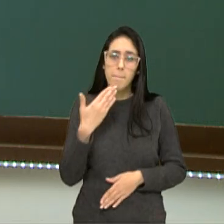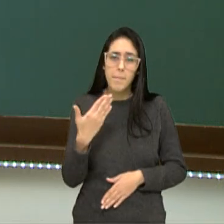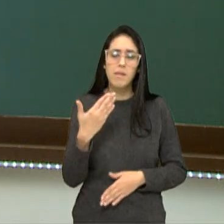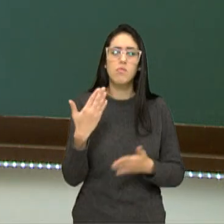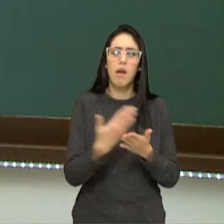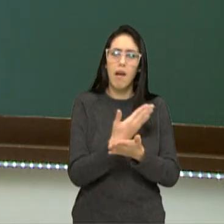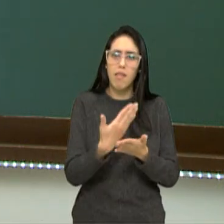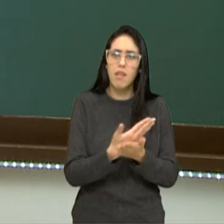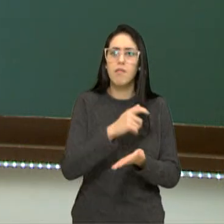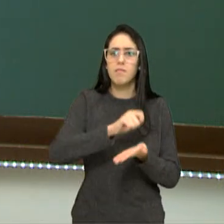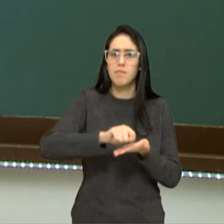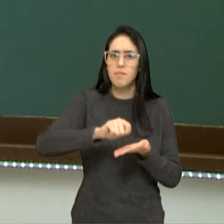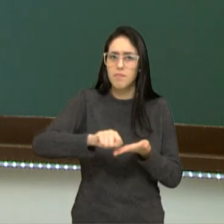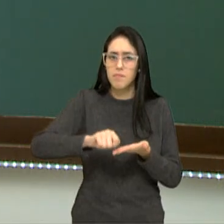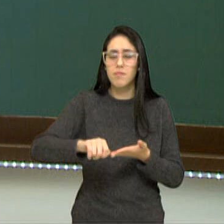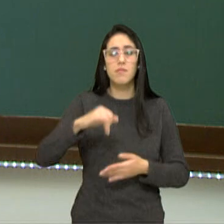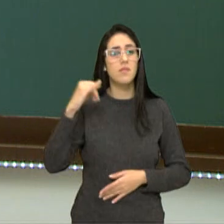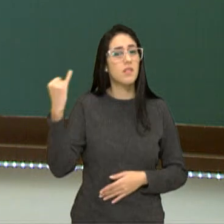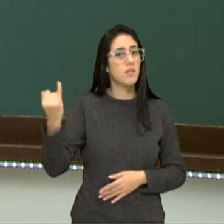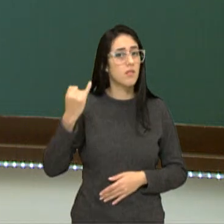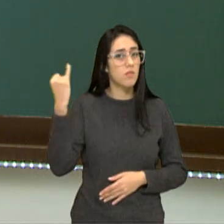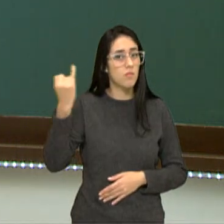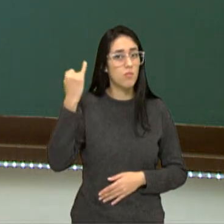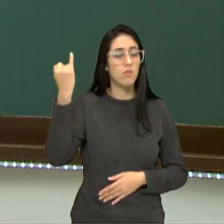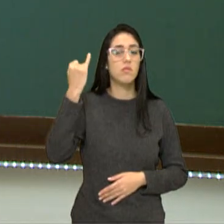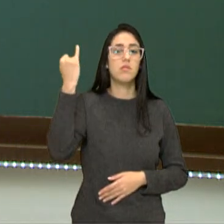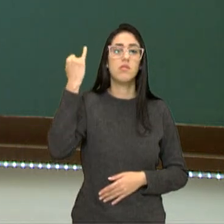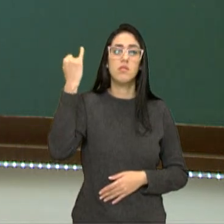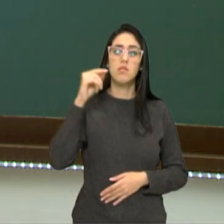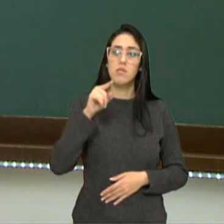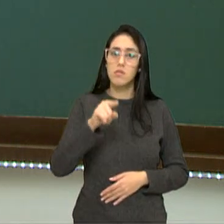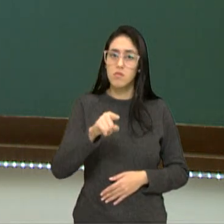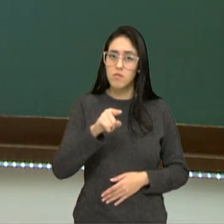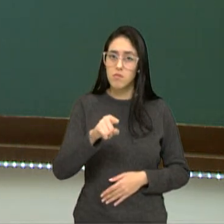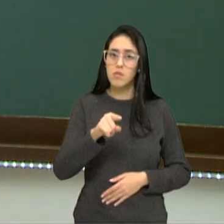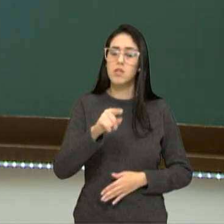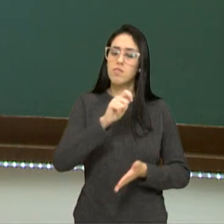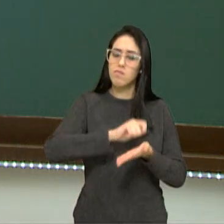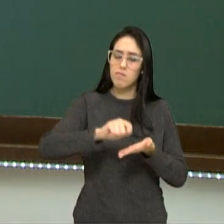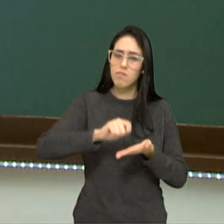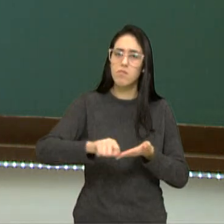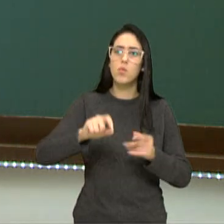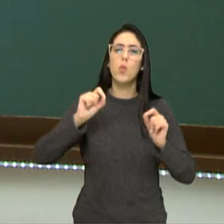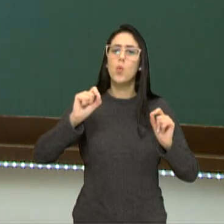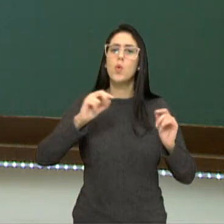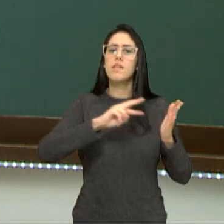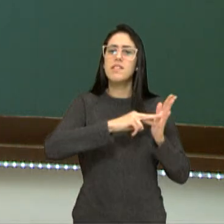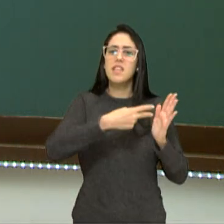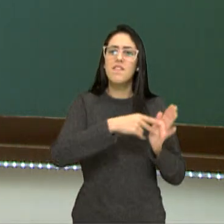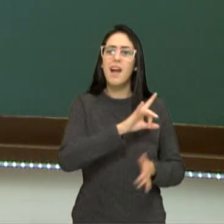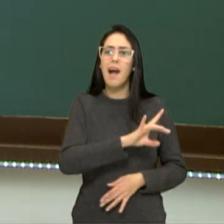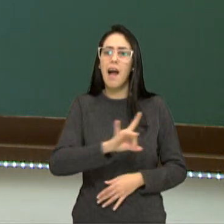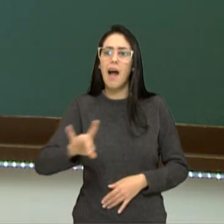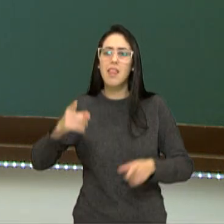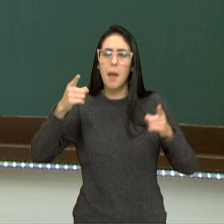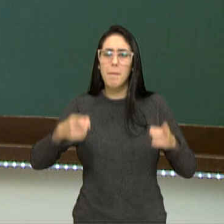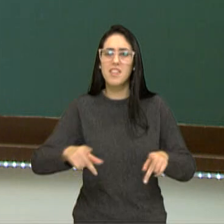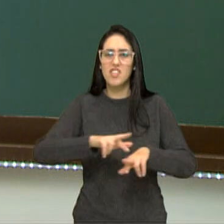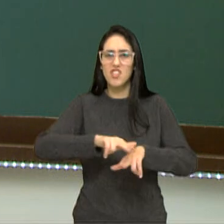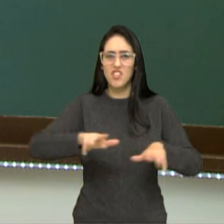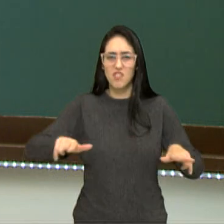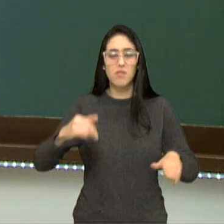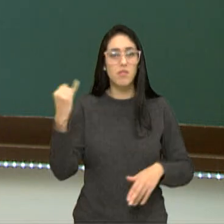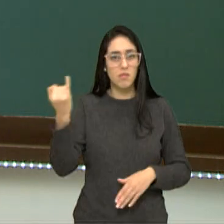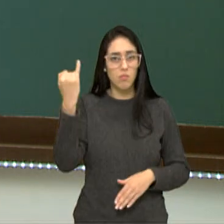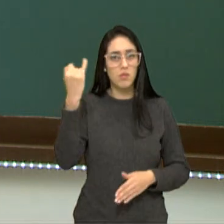essas anotações, pois é muito importante que você faça a definição de cada uma das matrizes e coloque